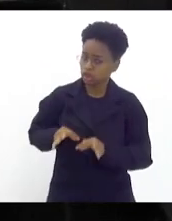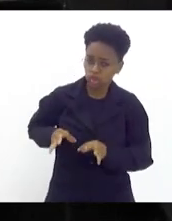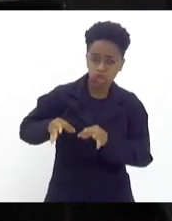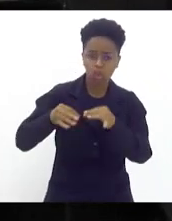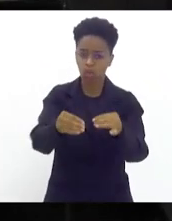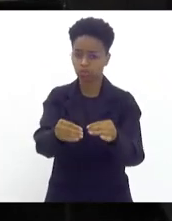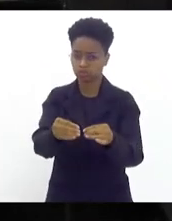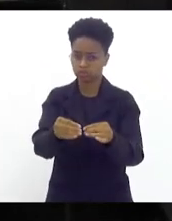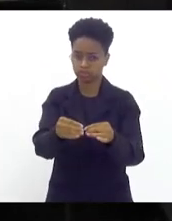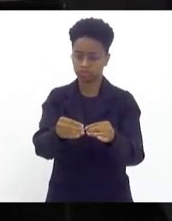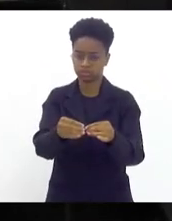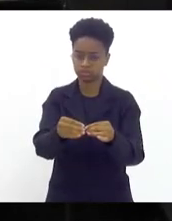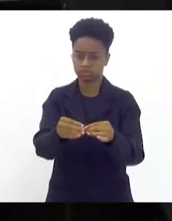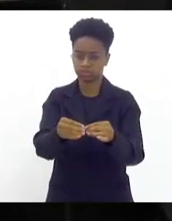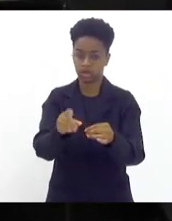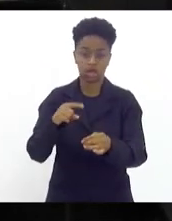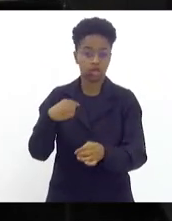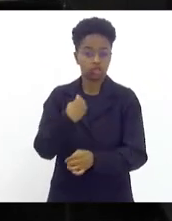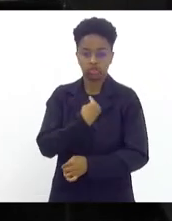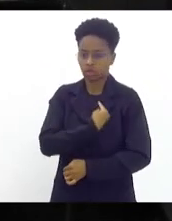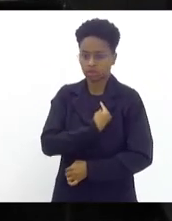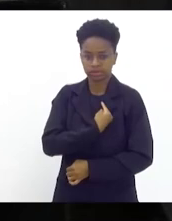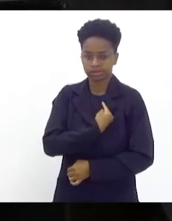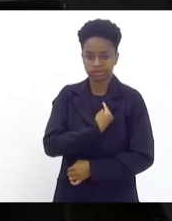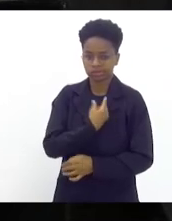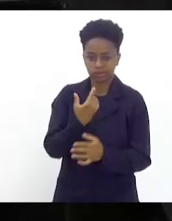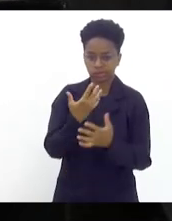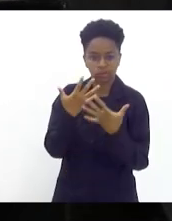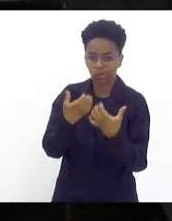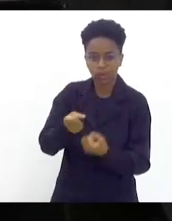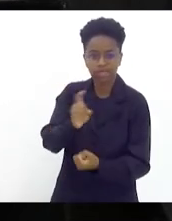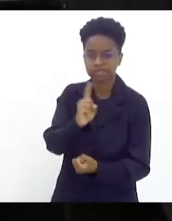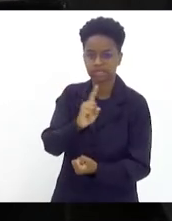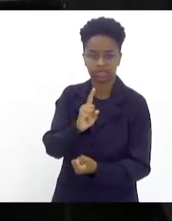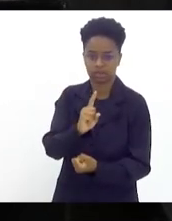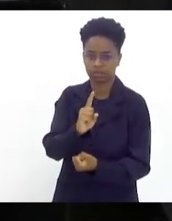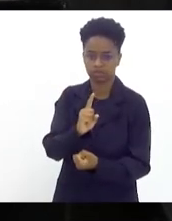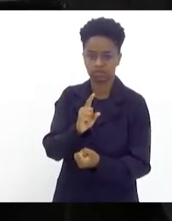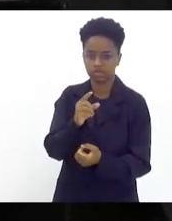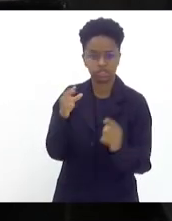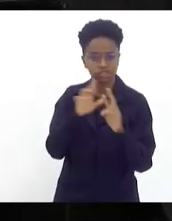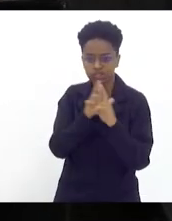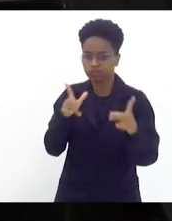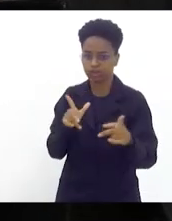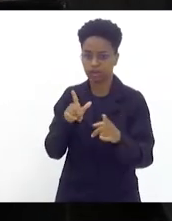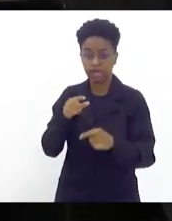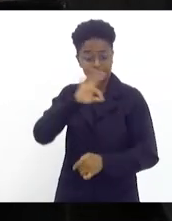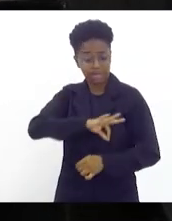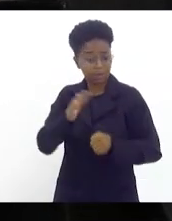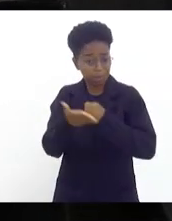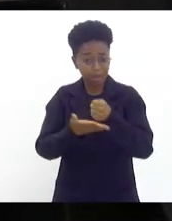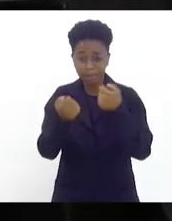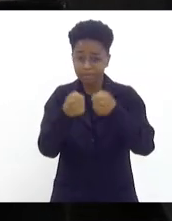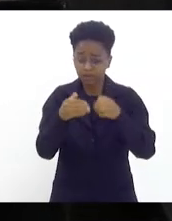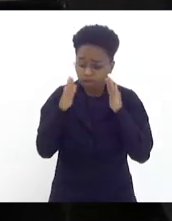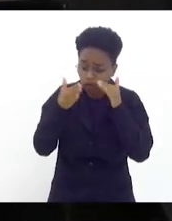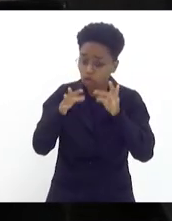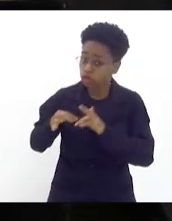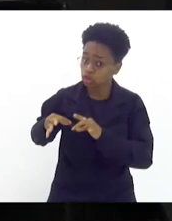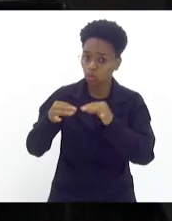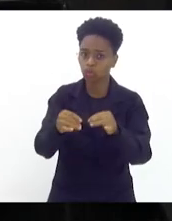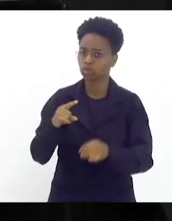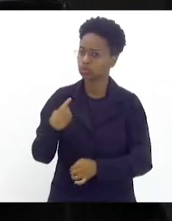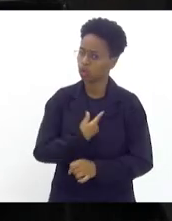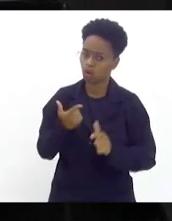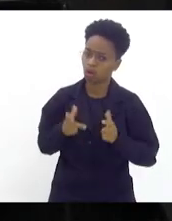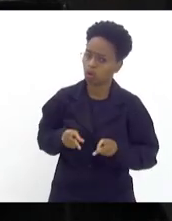e disso nós não vamos abrir mão peso Nacional do magistério é para todos e a gente vai seguir